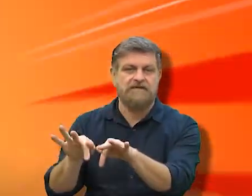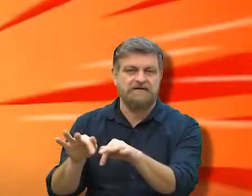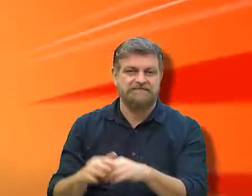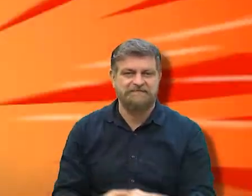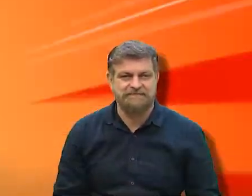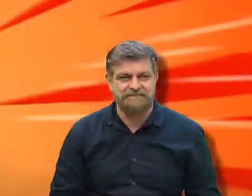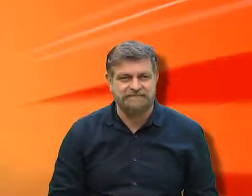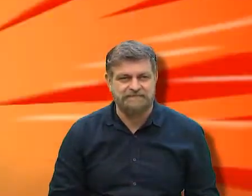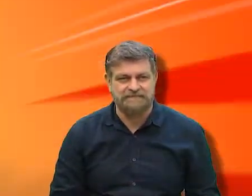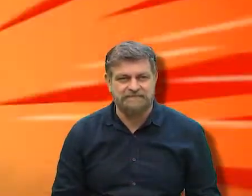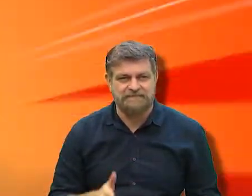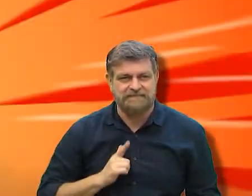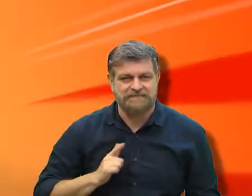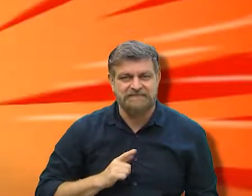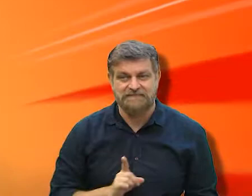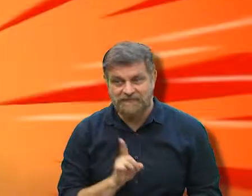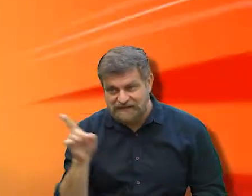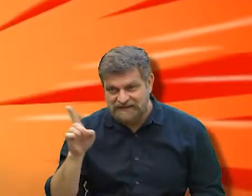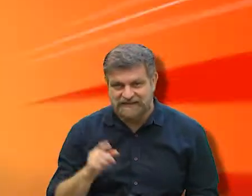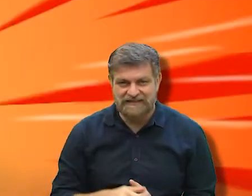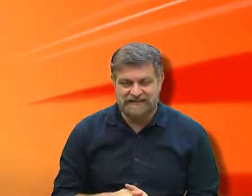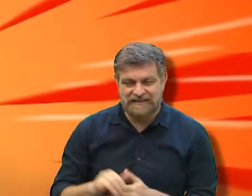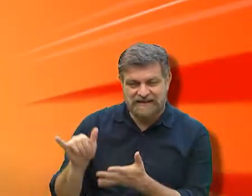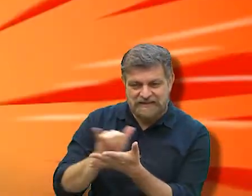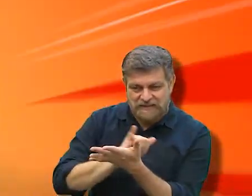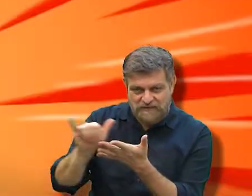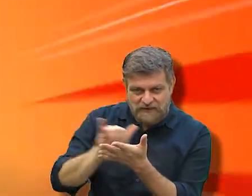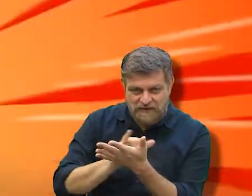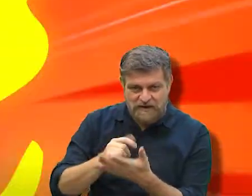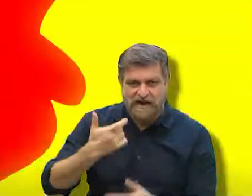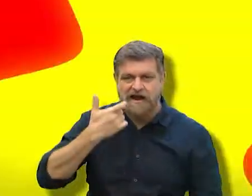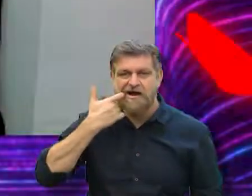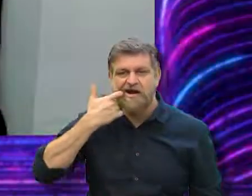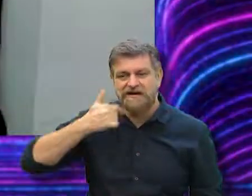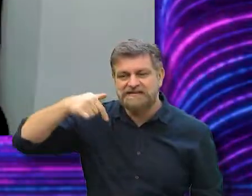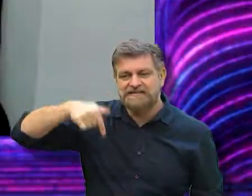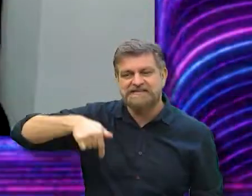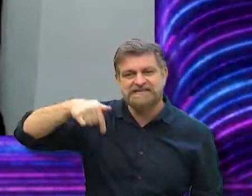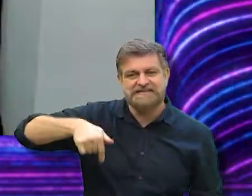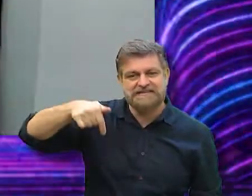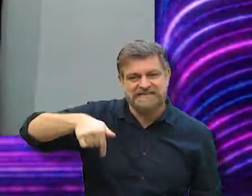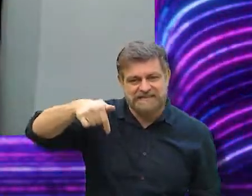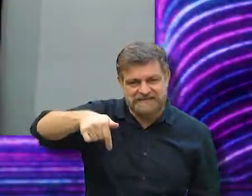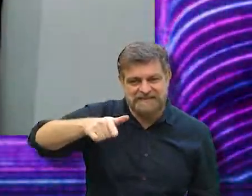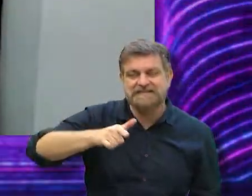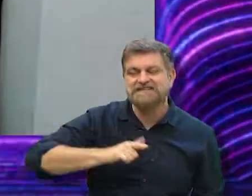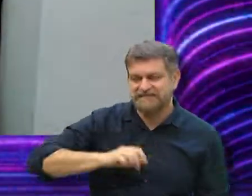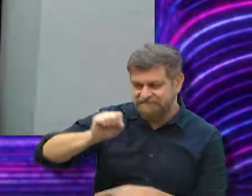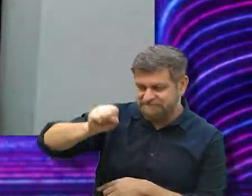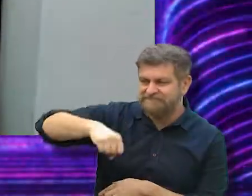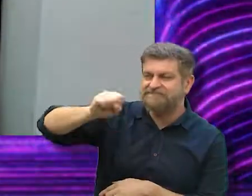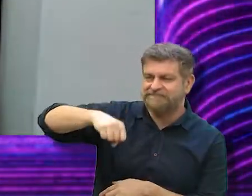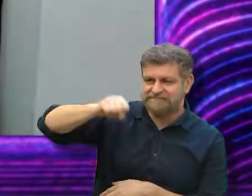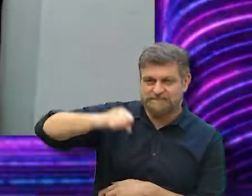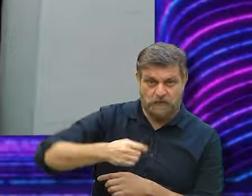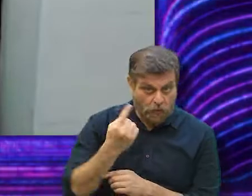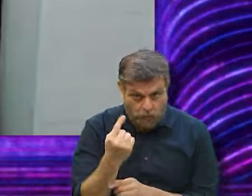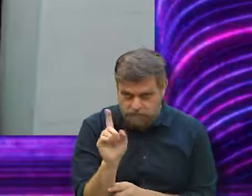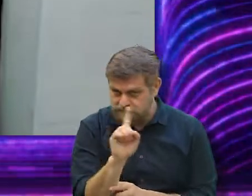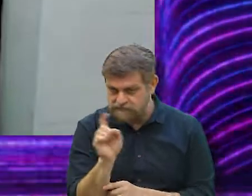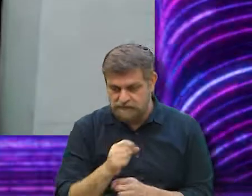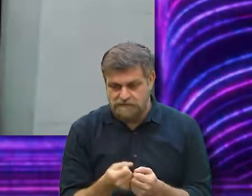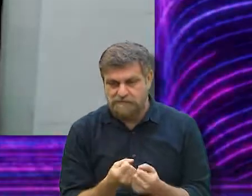é que funciona. E no segundo livro, ela já parte para uma